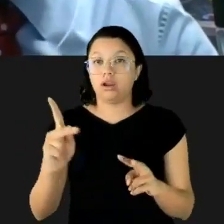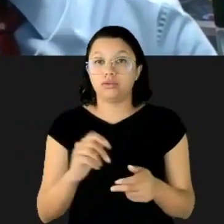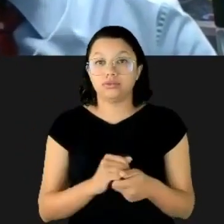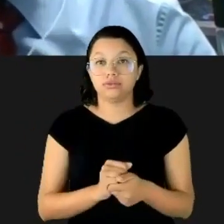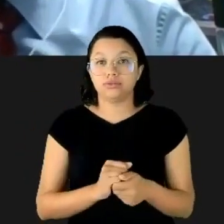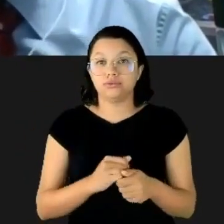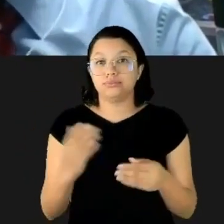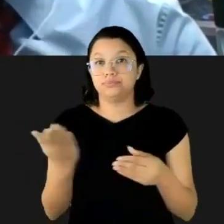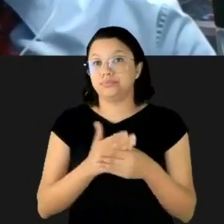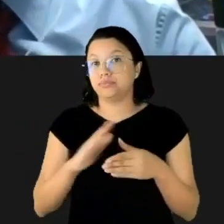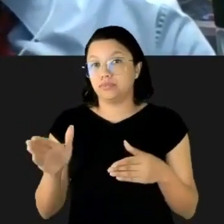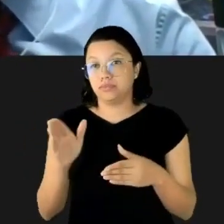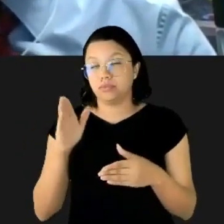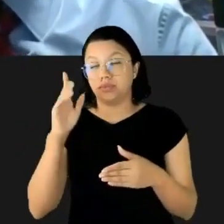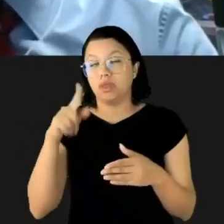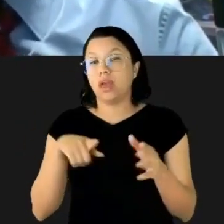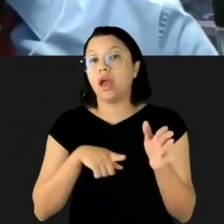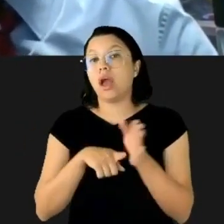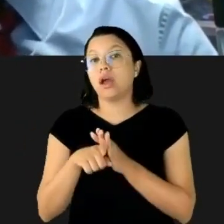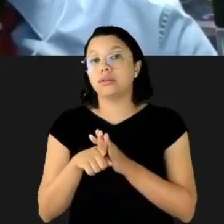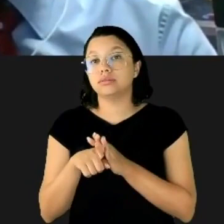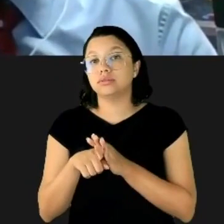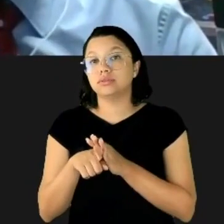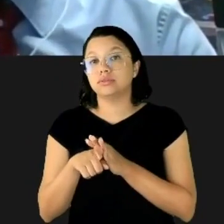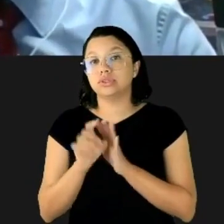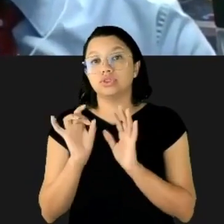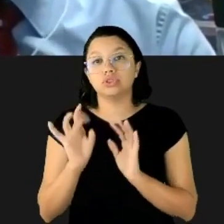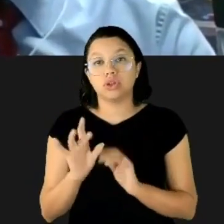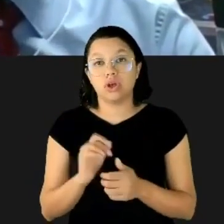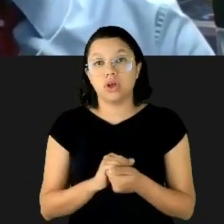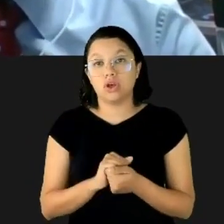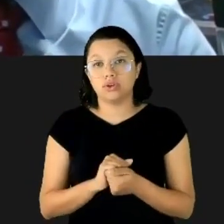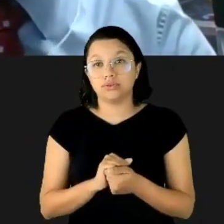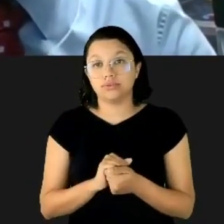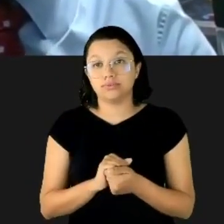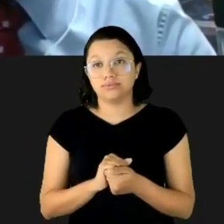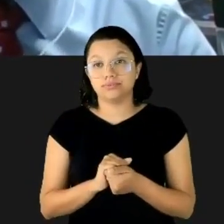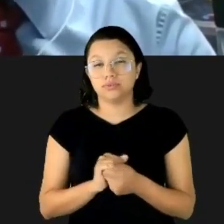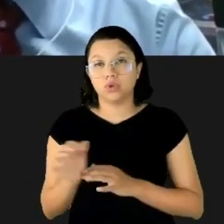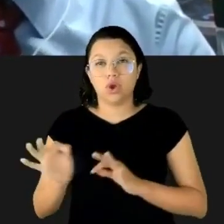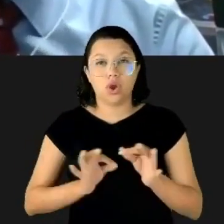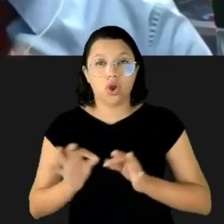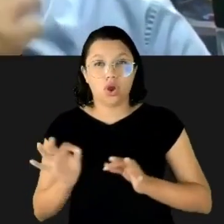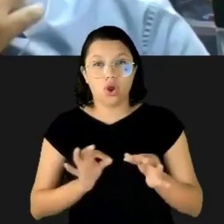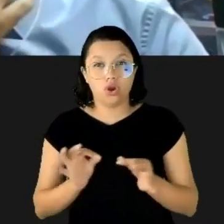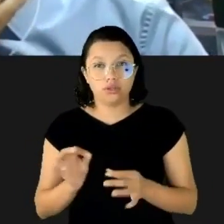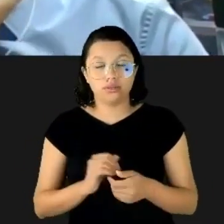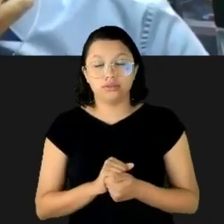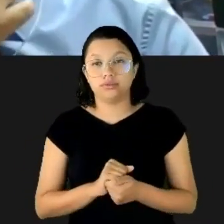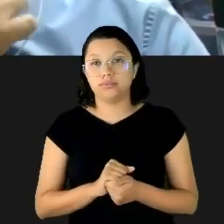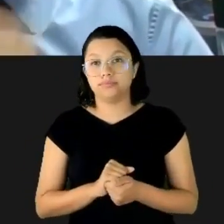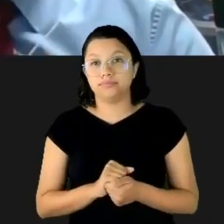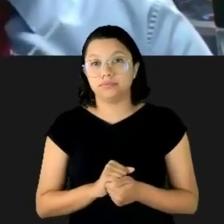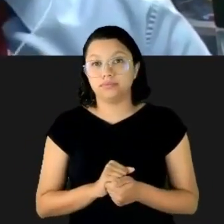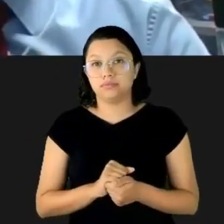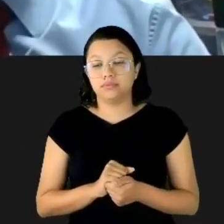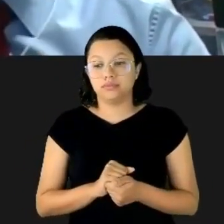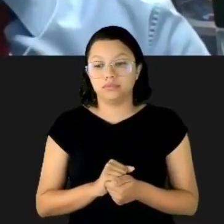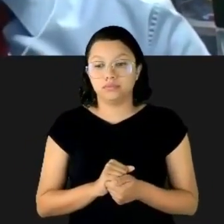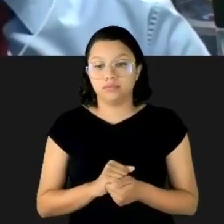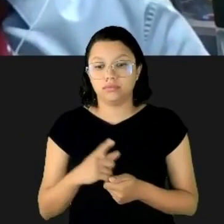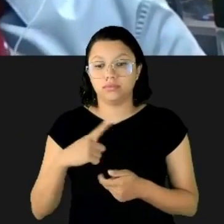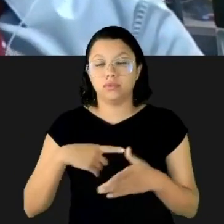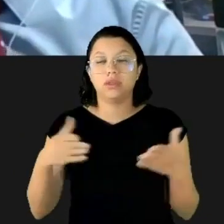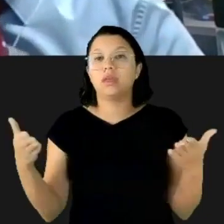os seus processos é uma questão apenas de organização e